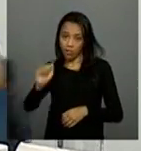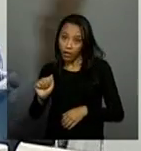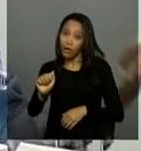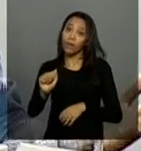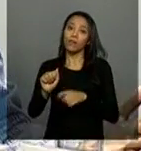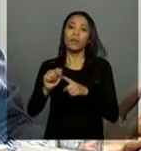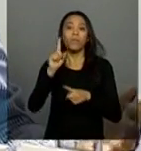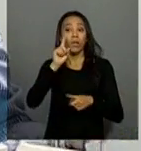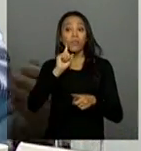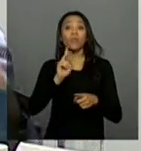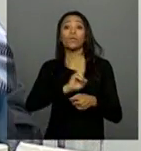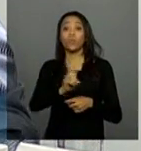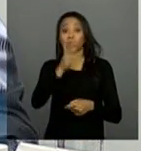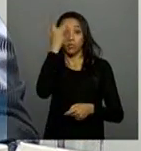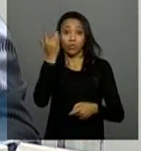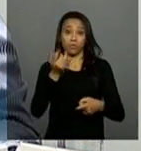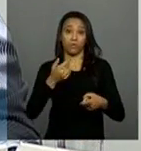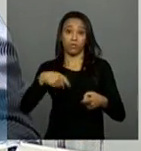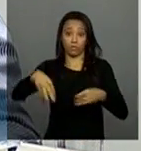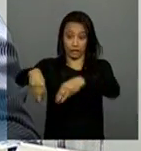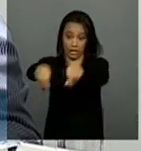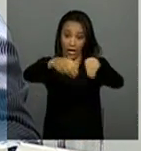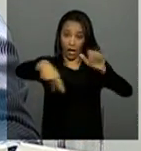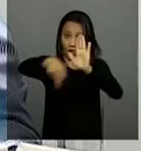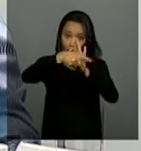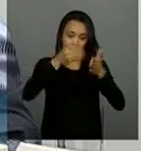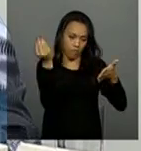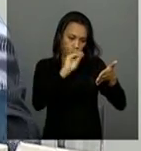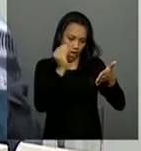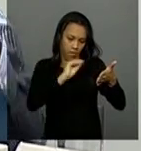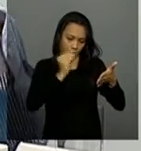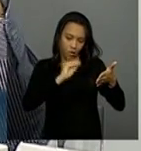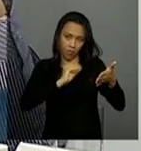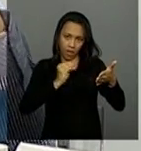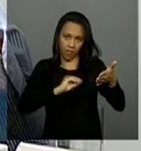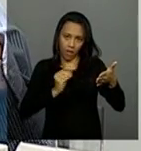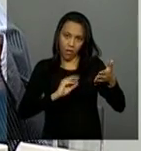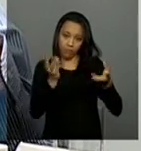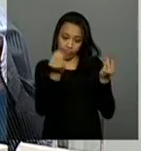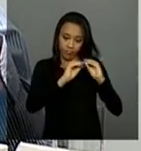concluir o cadastro, obviamente, é conciliar. O cadastro é feito